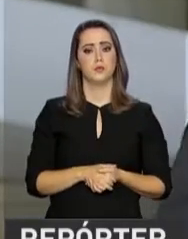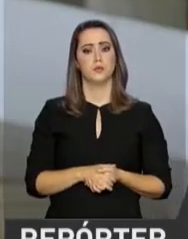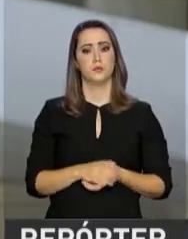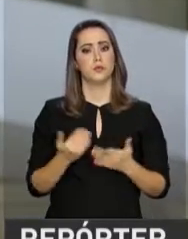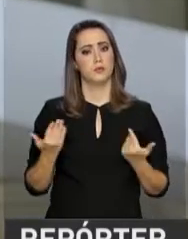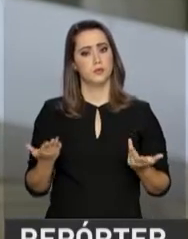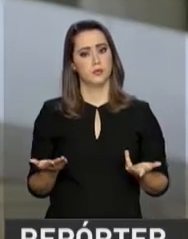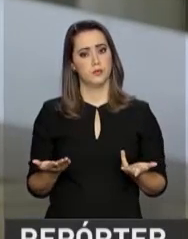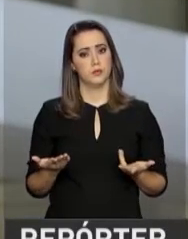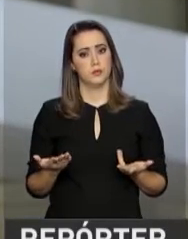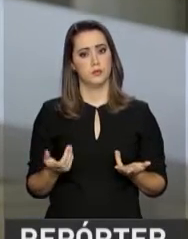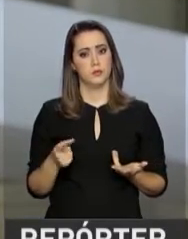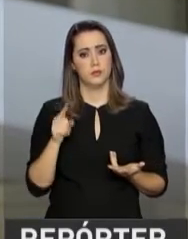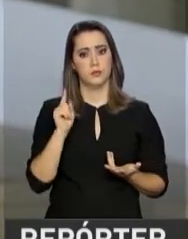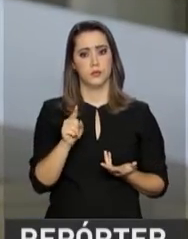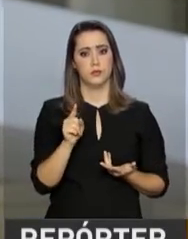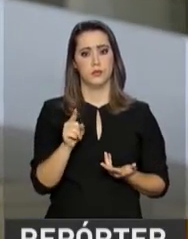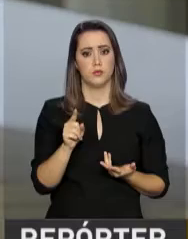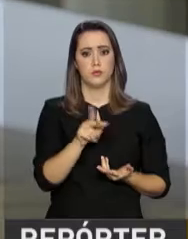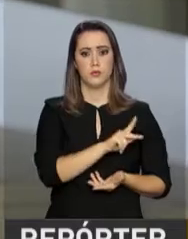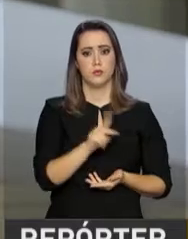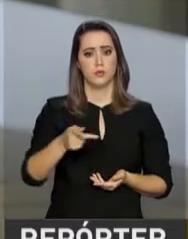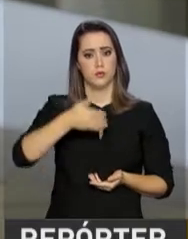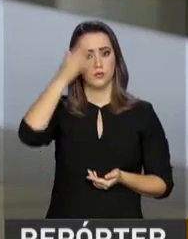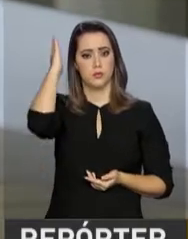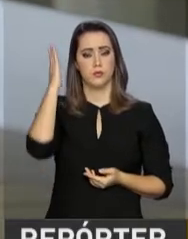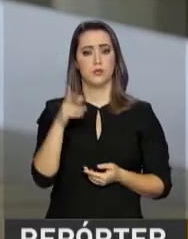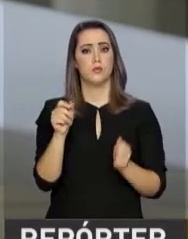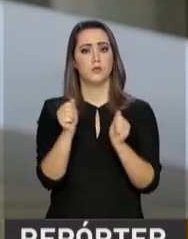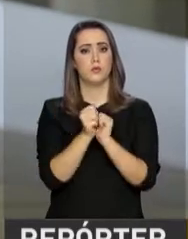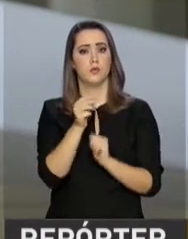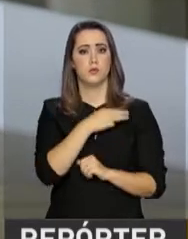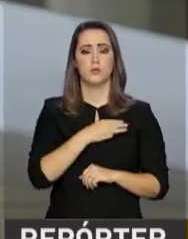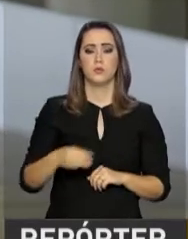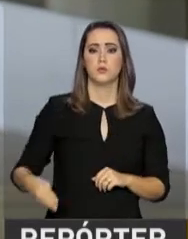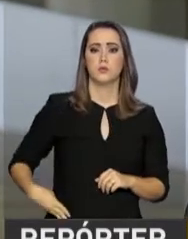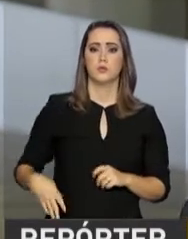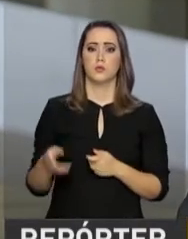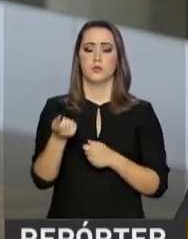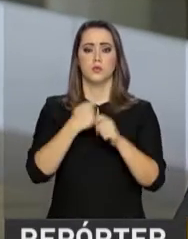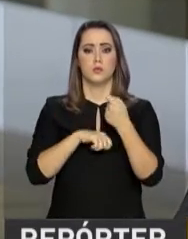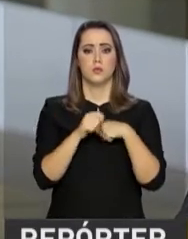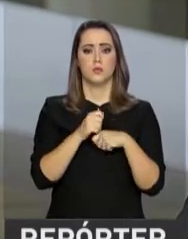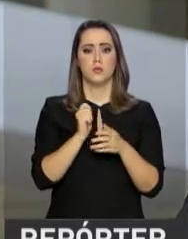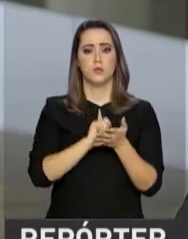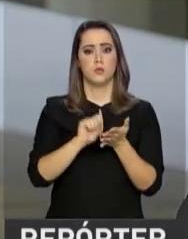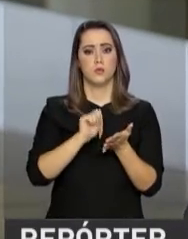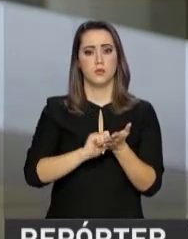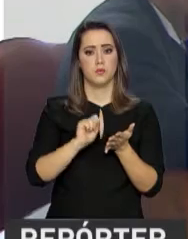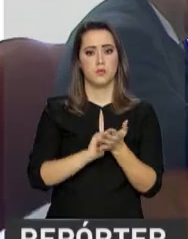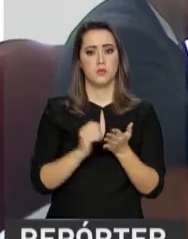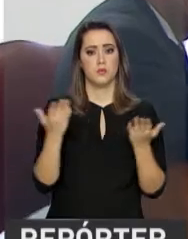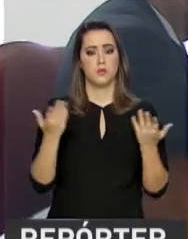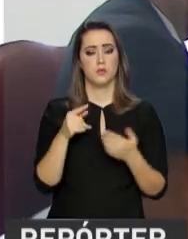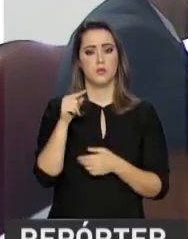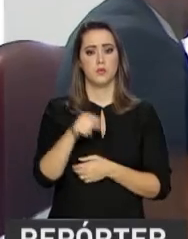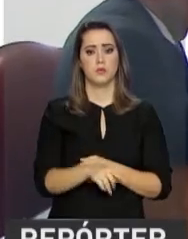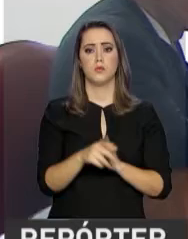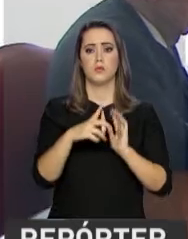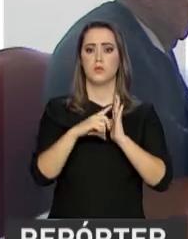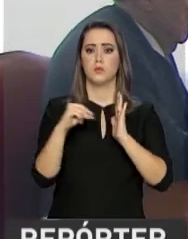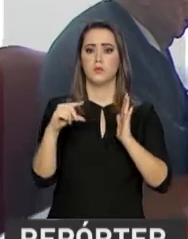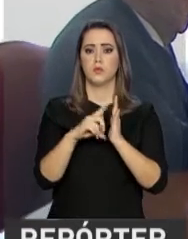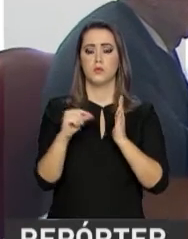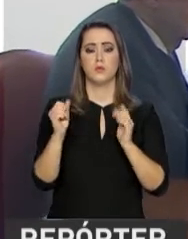É isso, Carol. O presidente Michel Temer e o ministro da Fazenda, o ministro Henrique Meirelles, assinaram agora há pouco aqui no